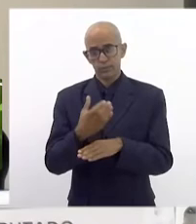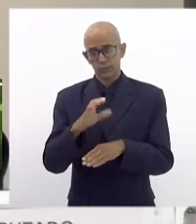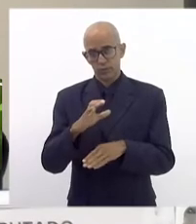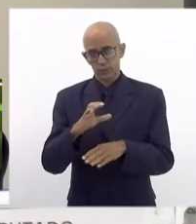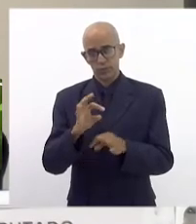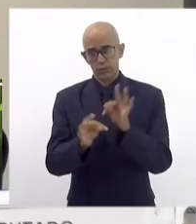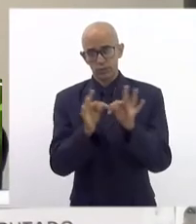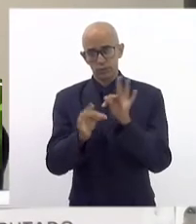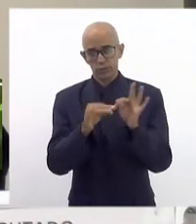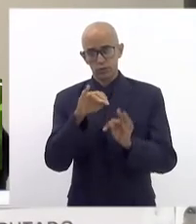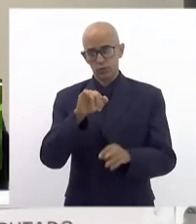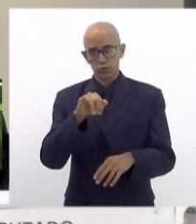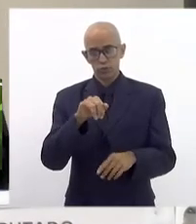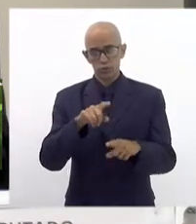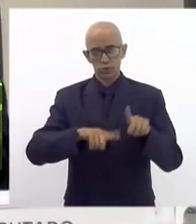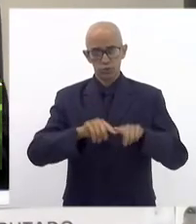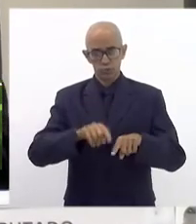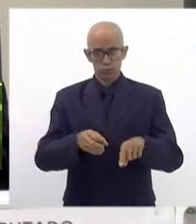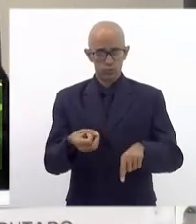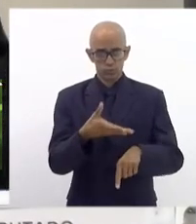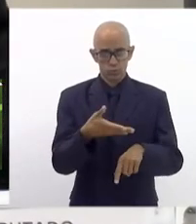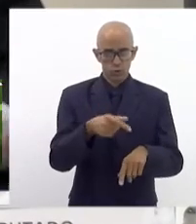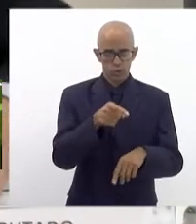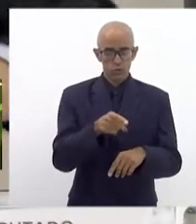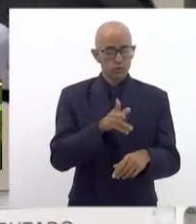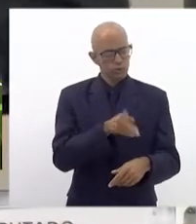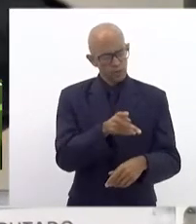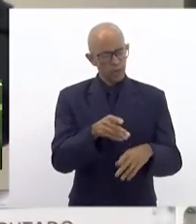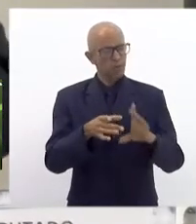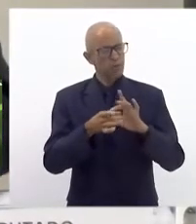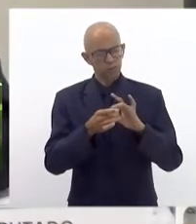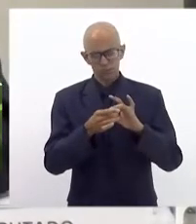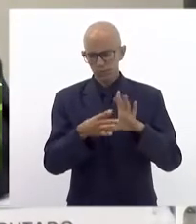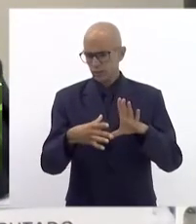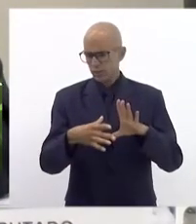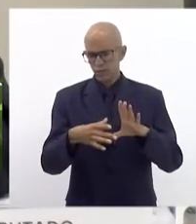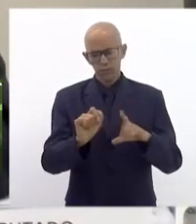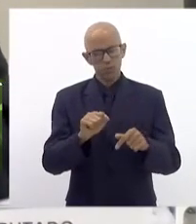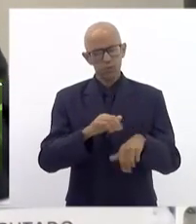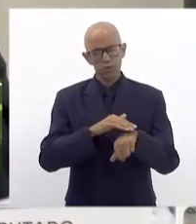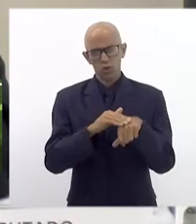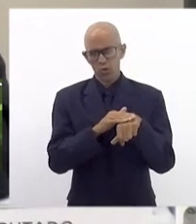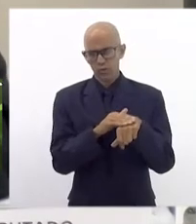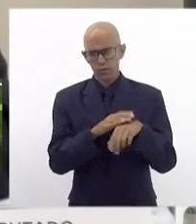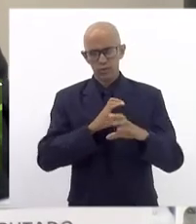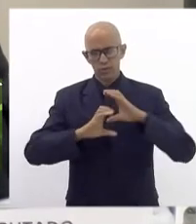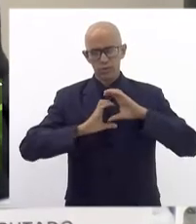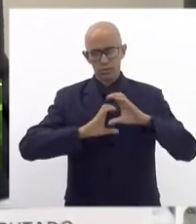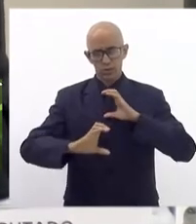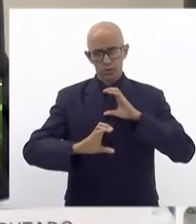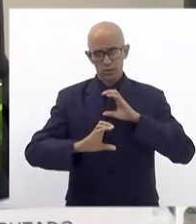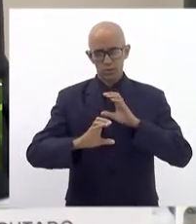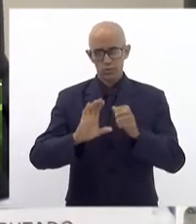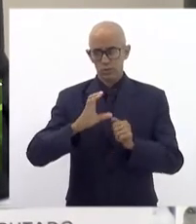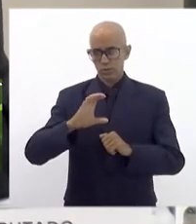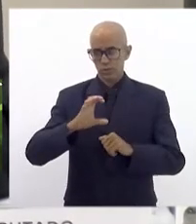esteve como secretária, um diálogo muito permanente, aberto e constante com a nossa Comissão de Ciência e Tecnologia. Você tem a palavra, é um prazer rever